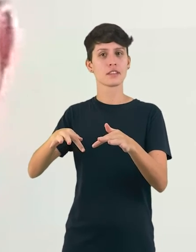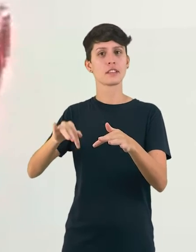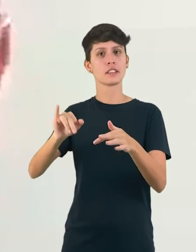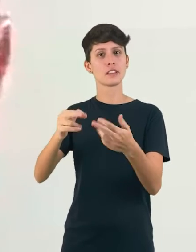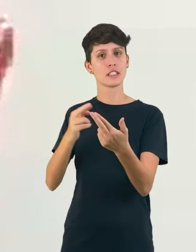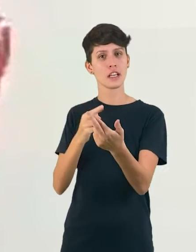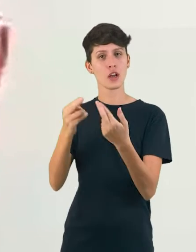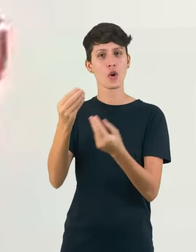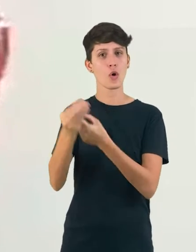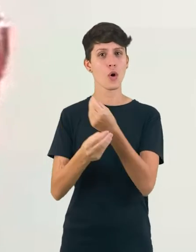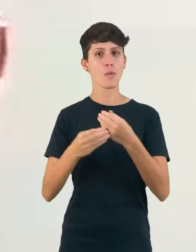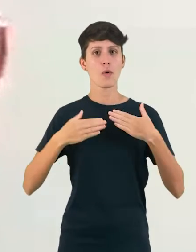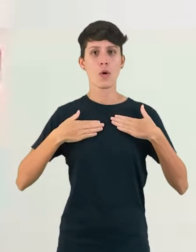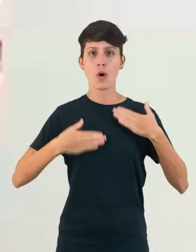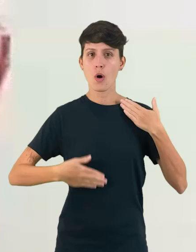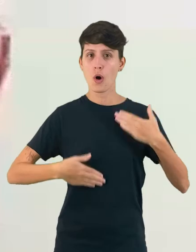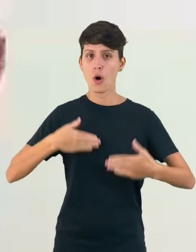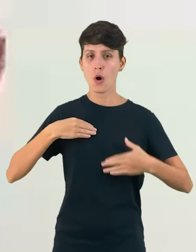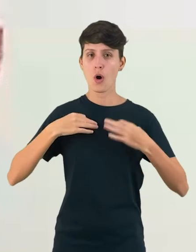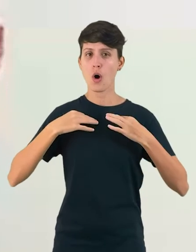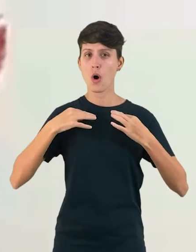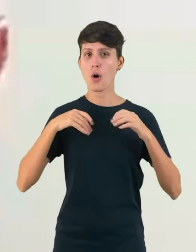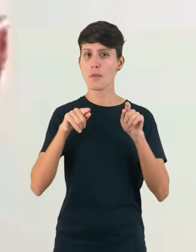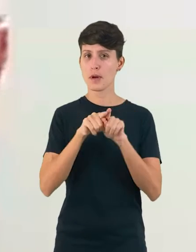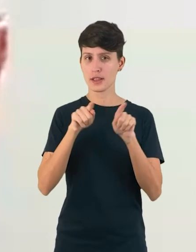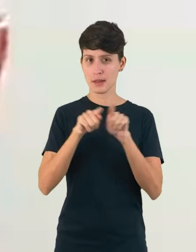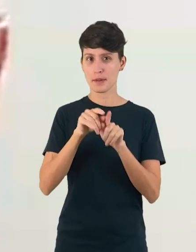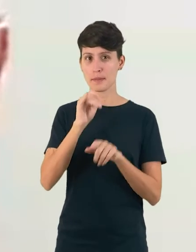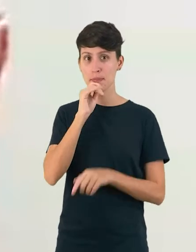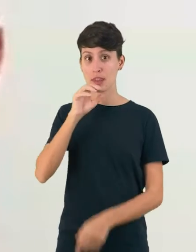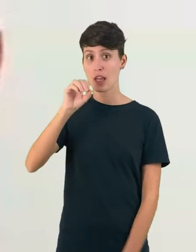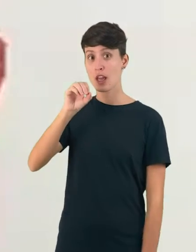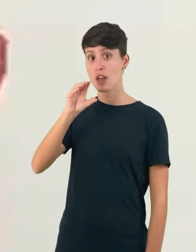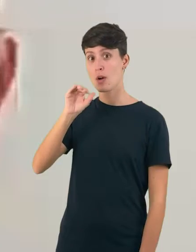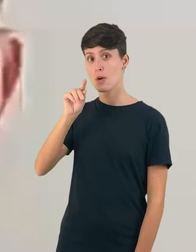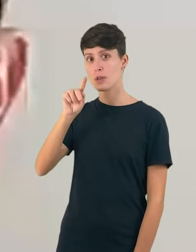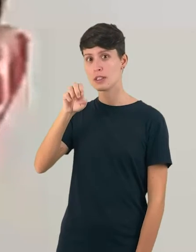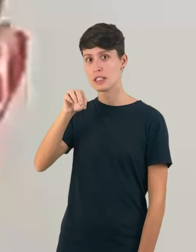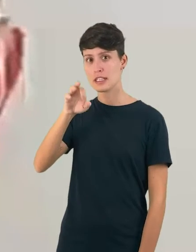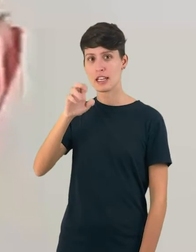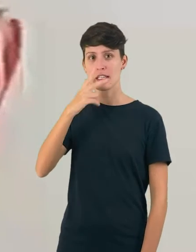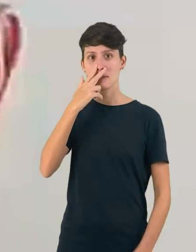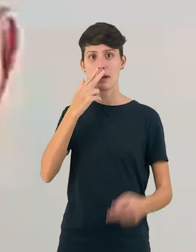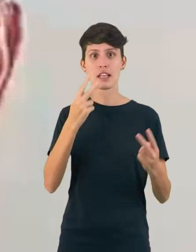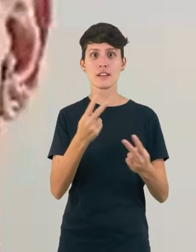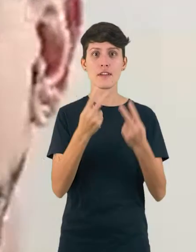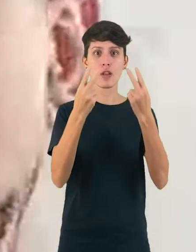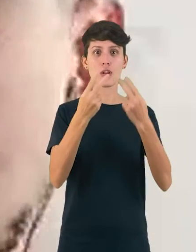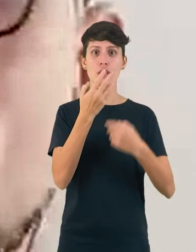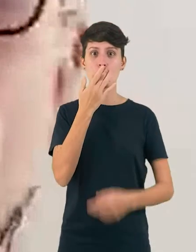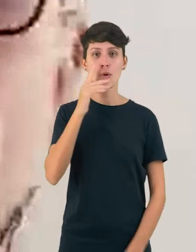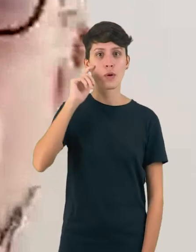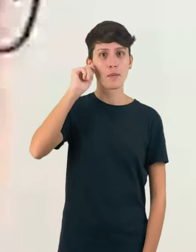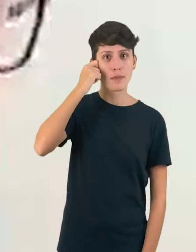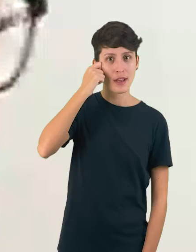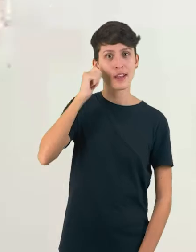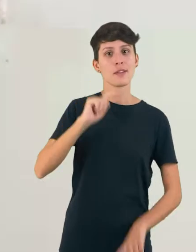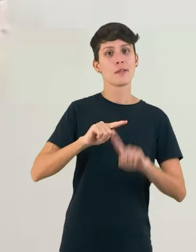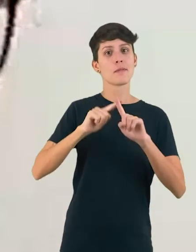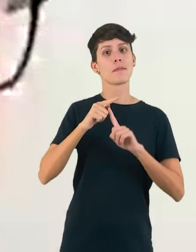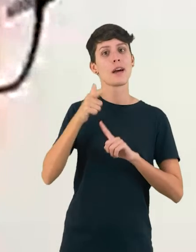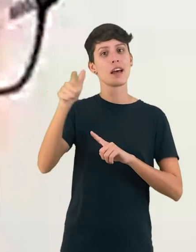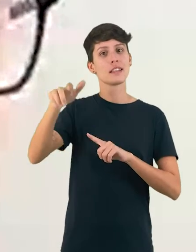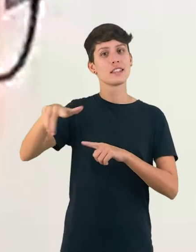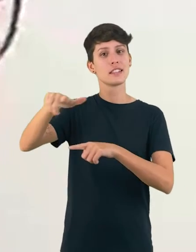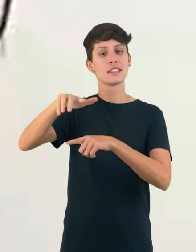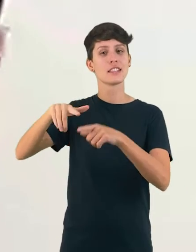E além, bom, até relacionada às vestes mesmo, nós temos uma questão porque o Ocidente valoriza muito o preto, o Oriente valoriza